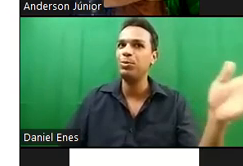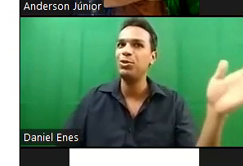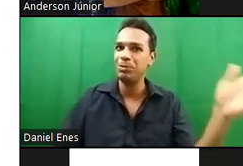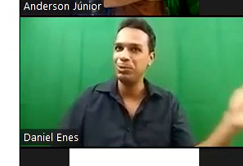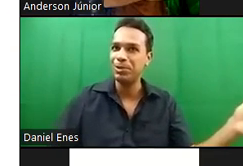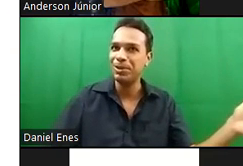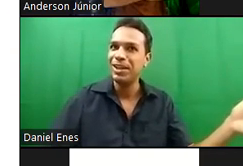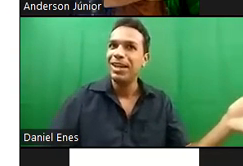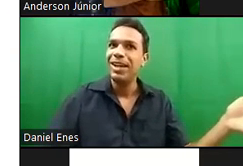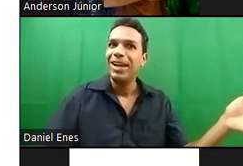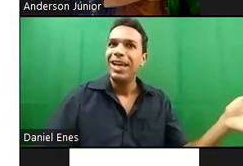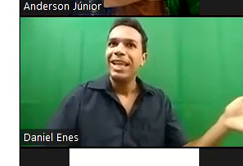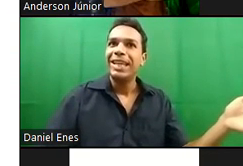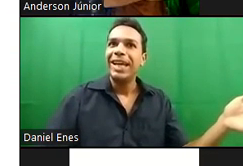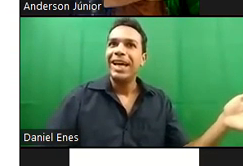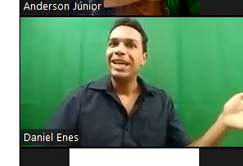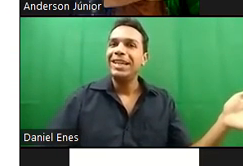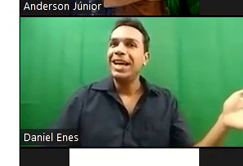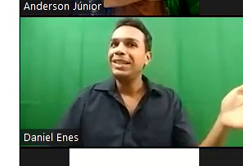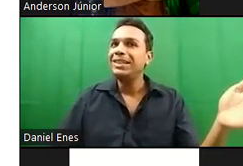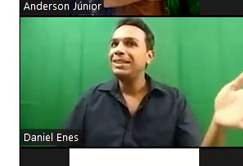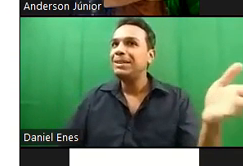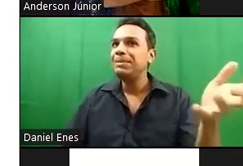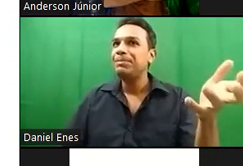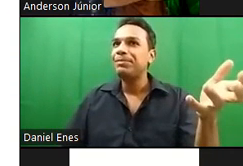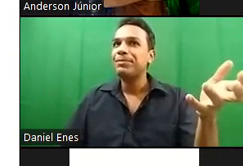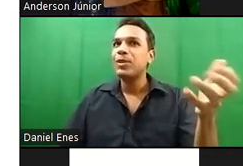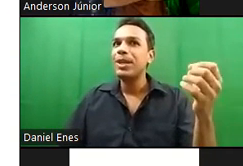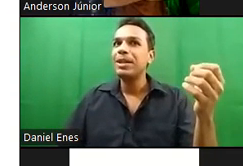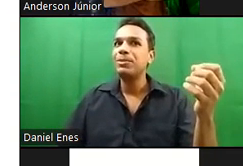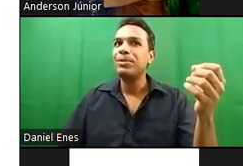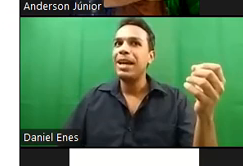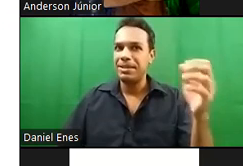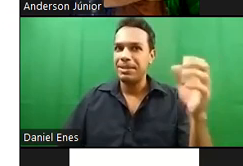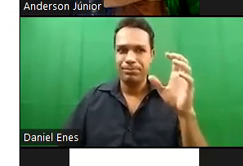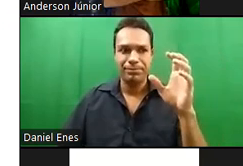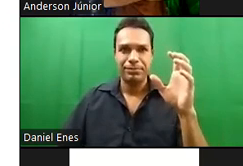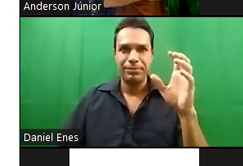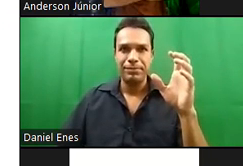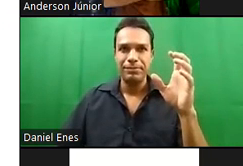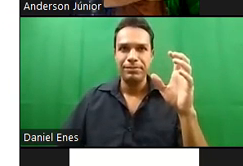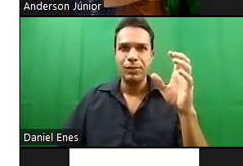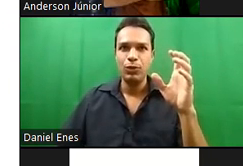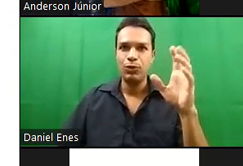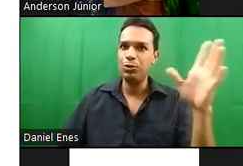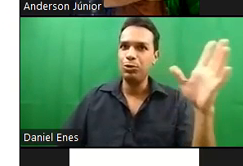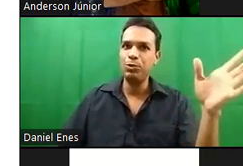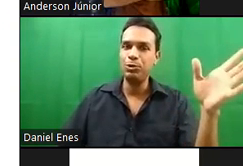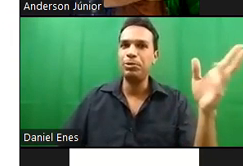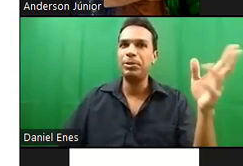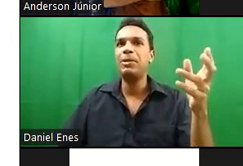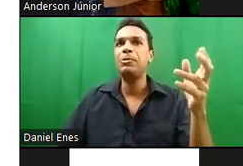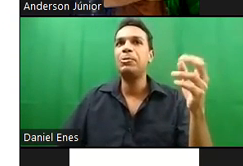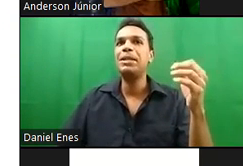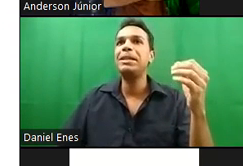mudo, mudinho e mudo, né? E aí o que acontece? Surdo,